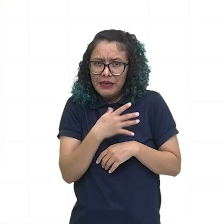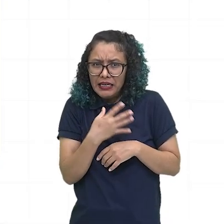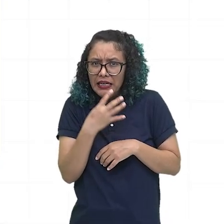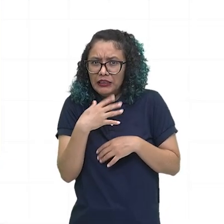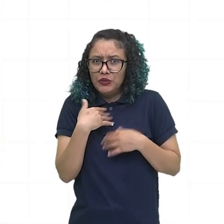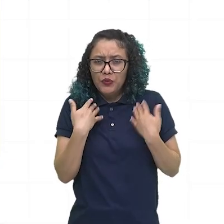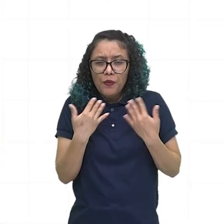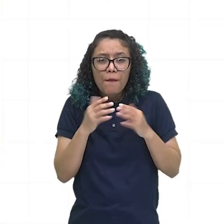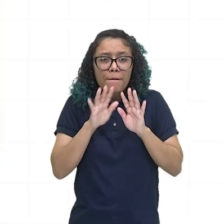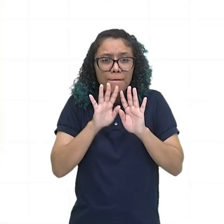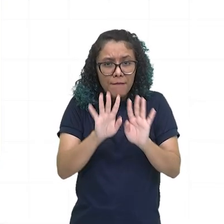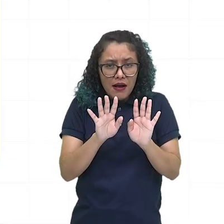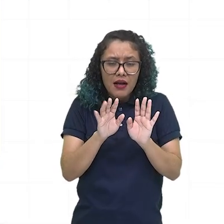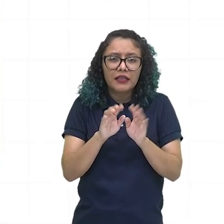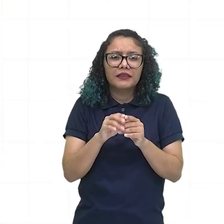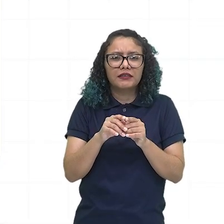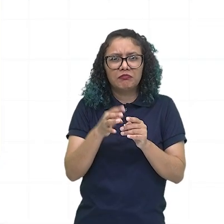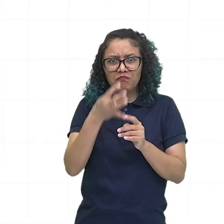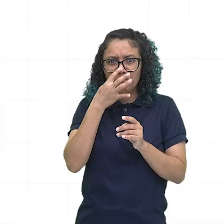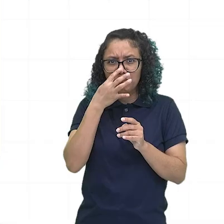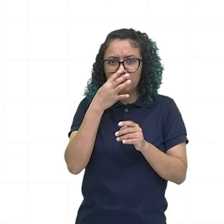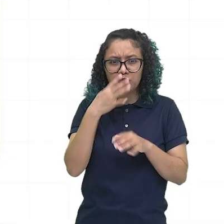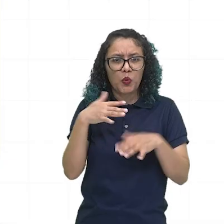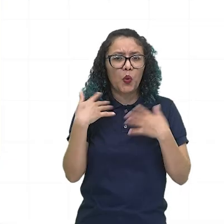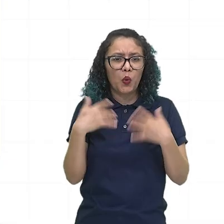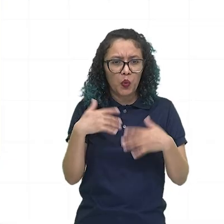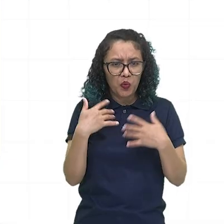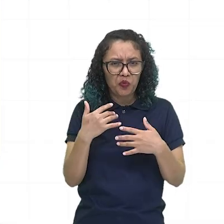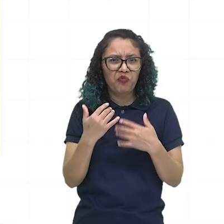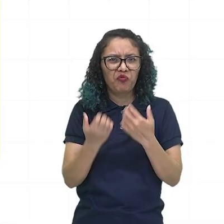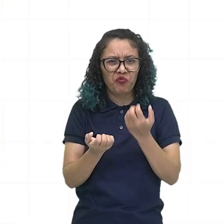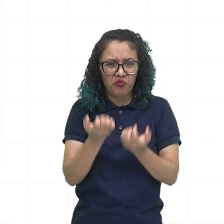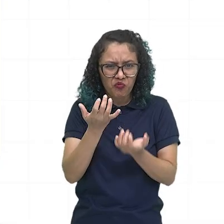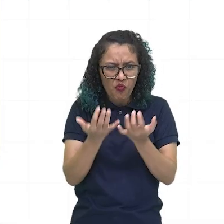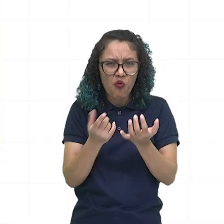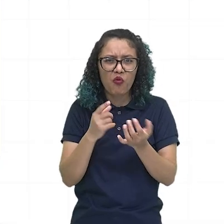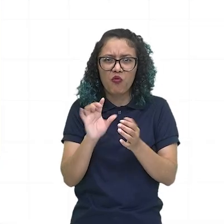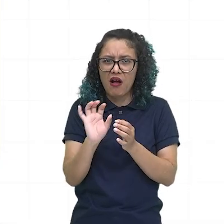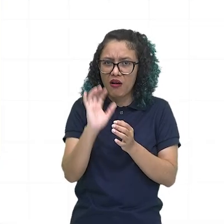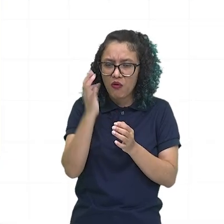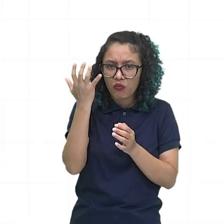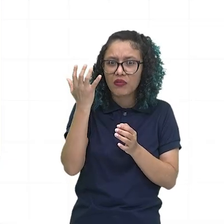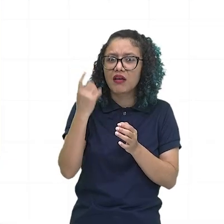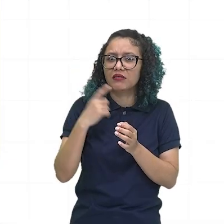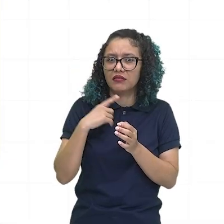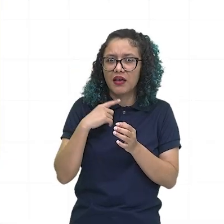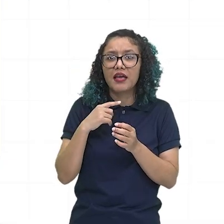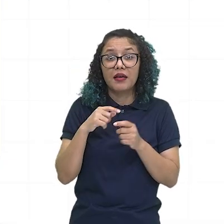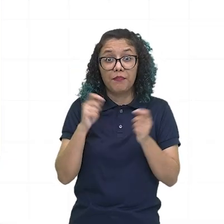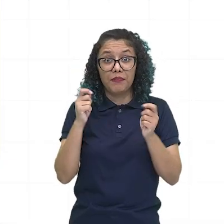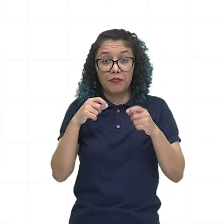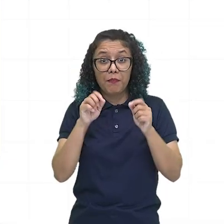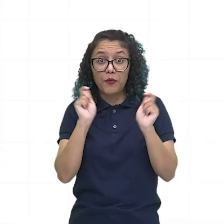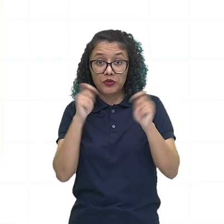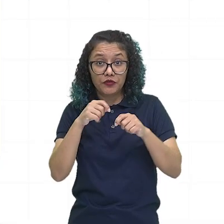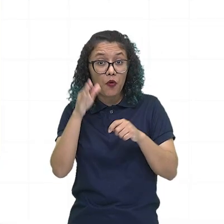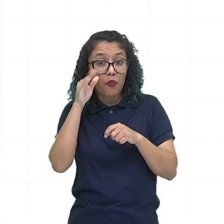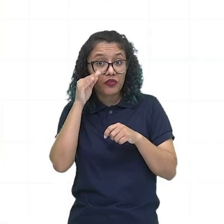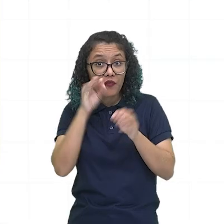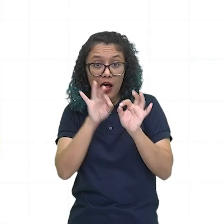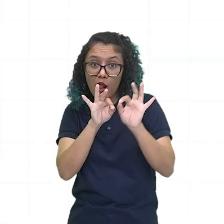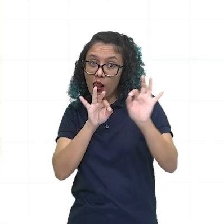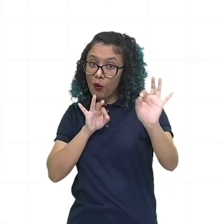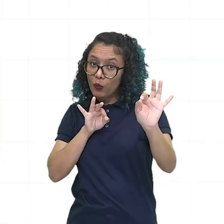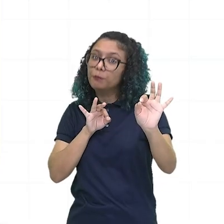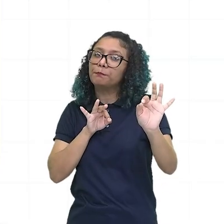né, de fogo e fúria que devem ser observados à distância. E nós